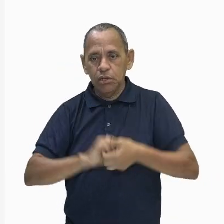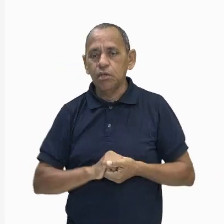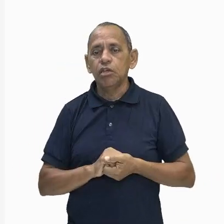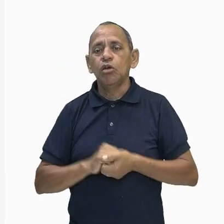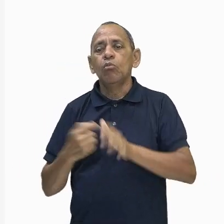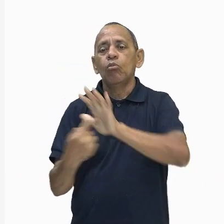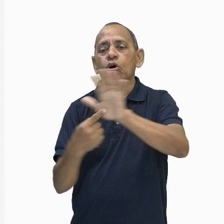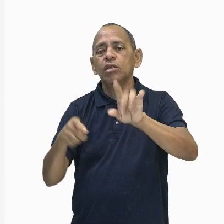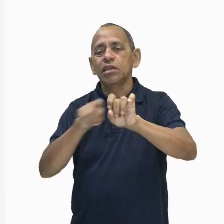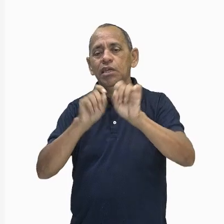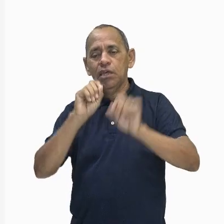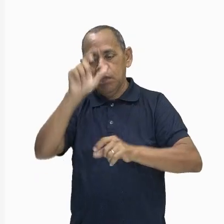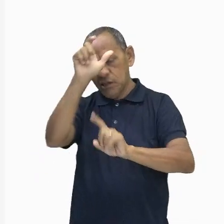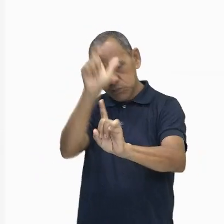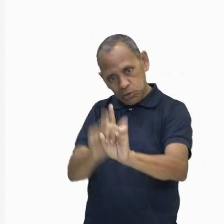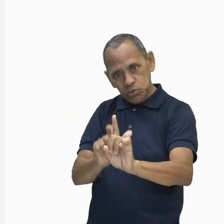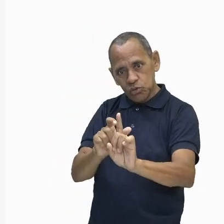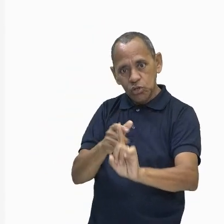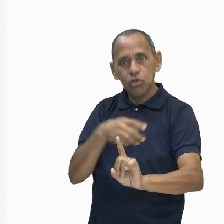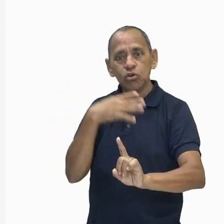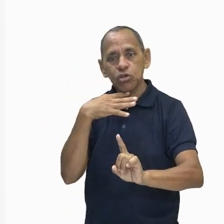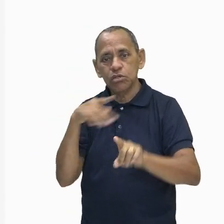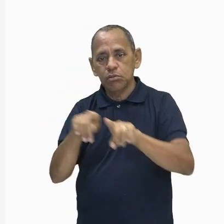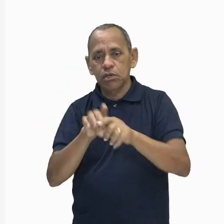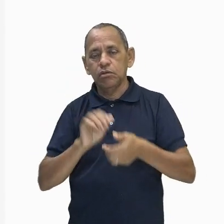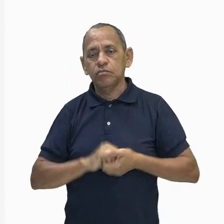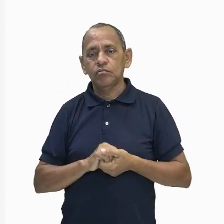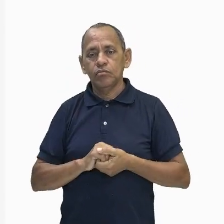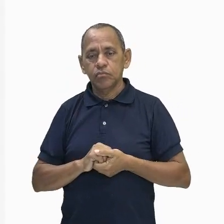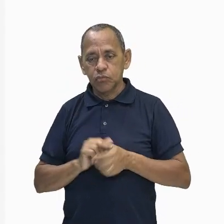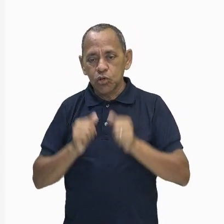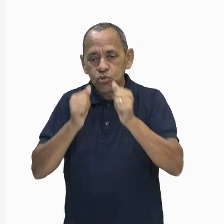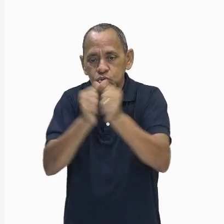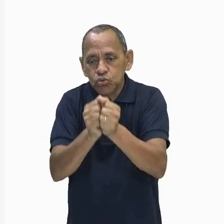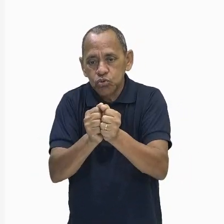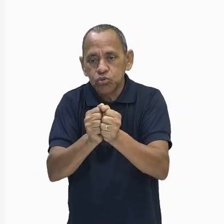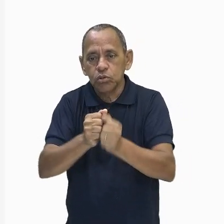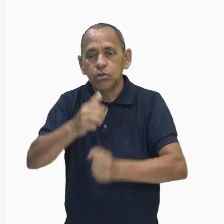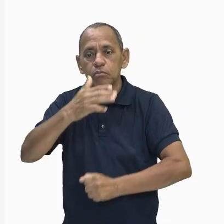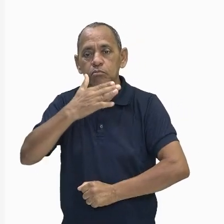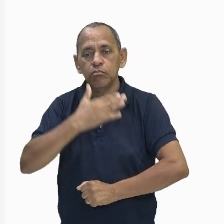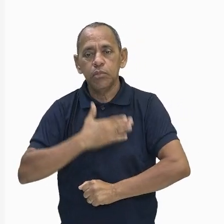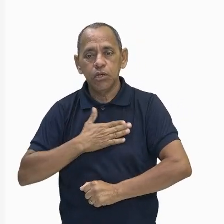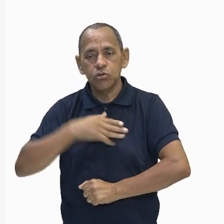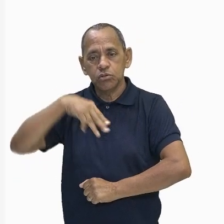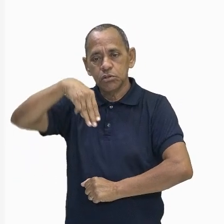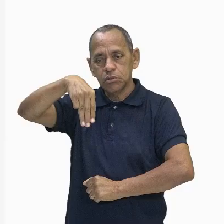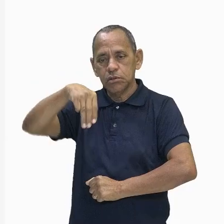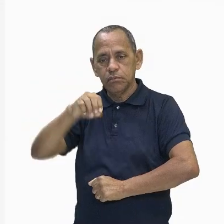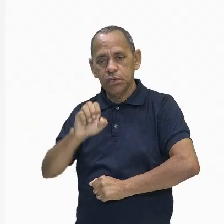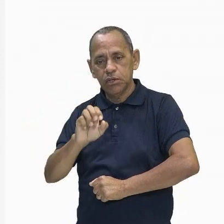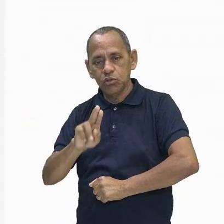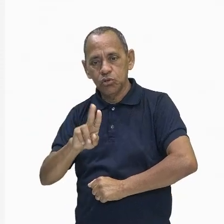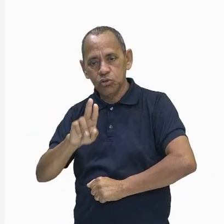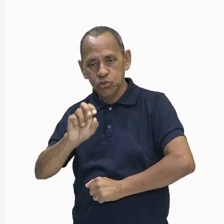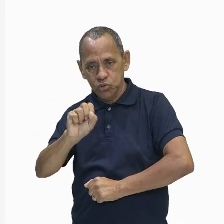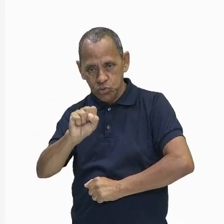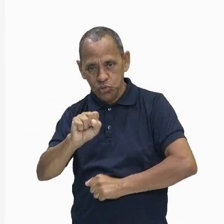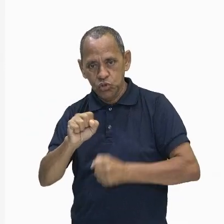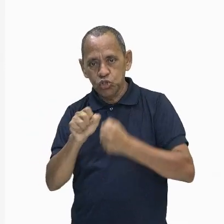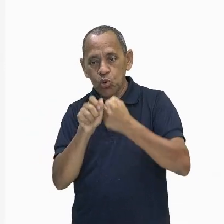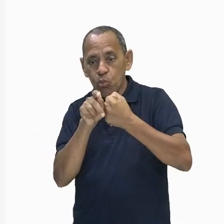adjunto adnominal que acompanha a palavra amigos, que é meus, esse pronome. Observem que